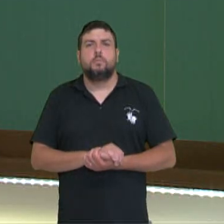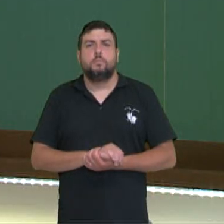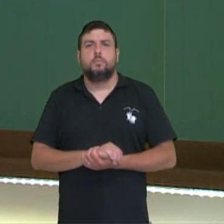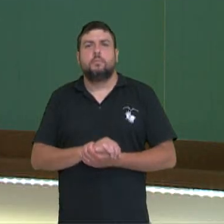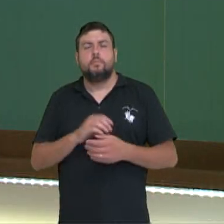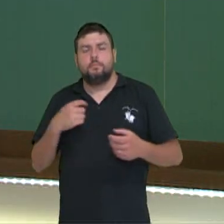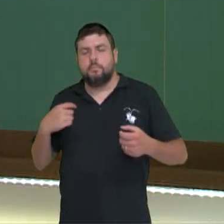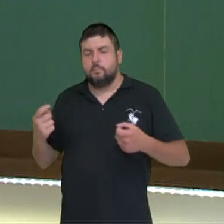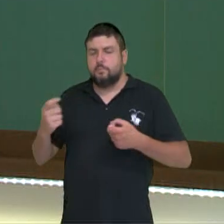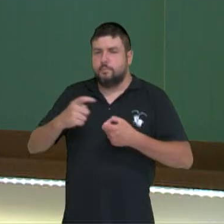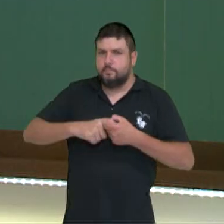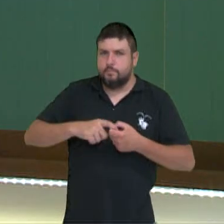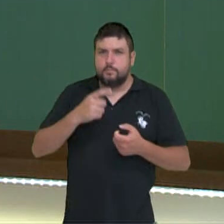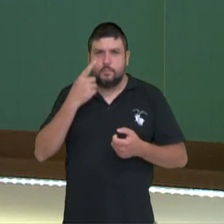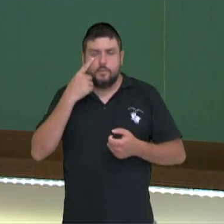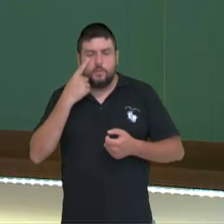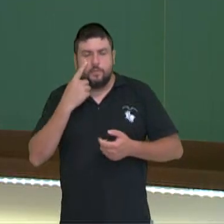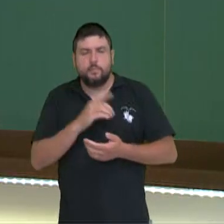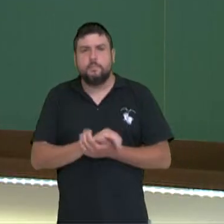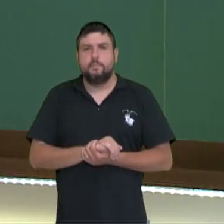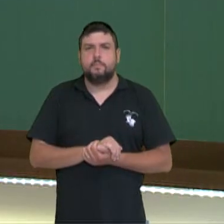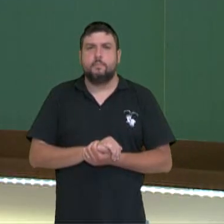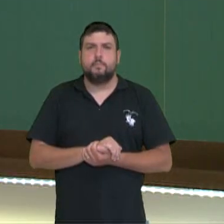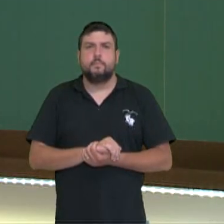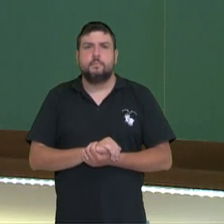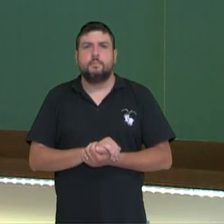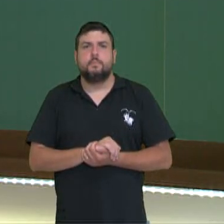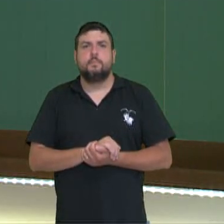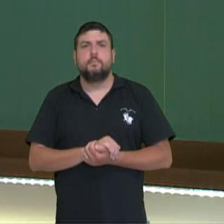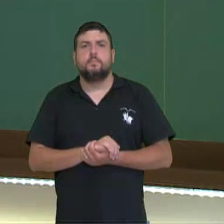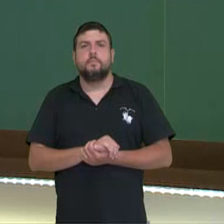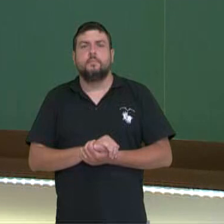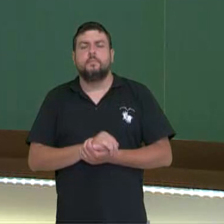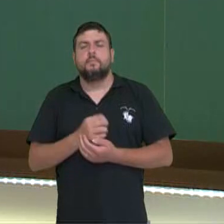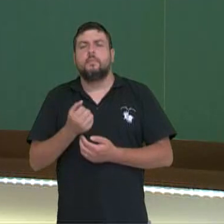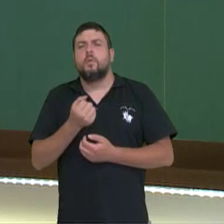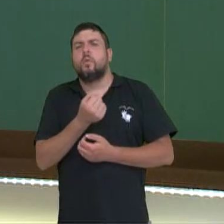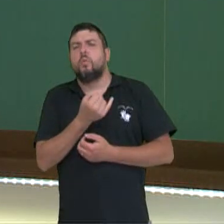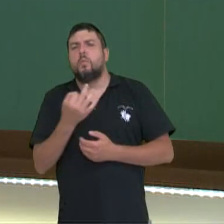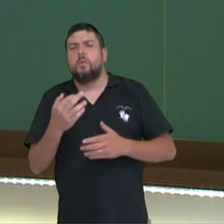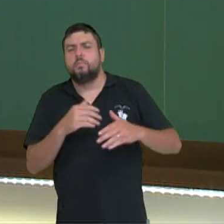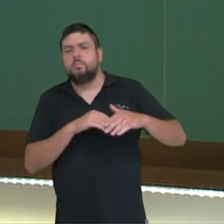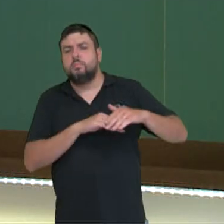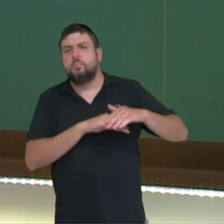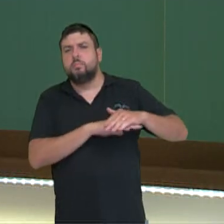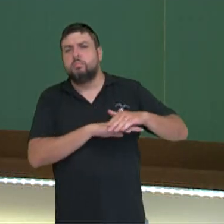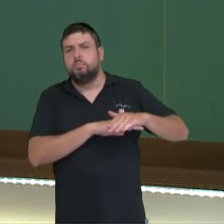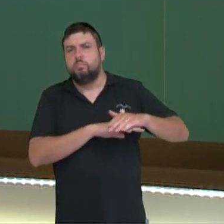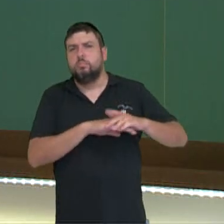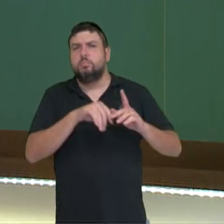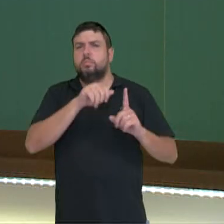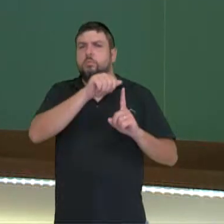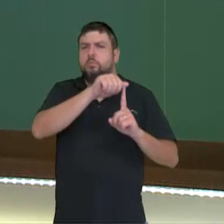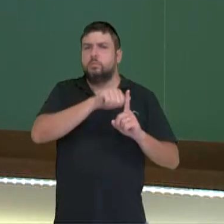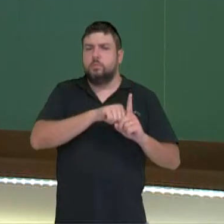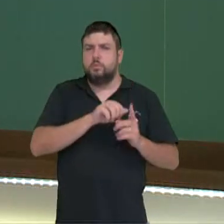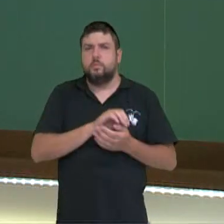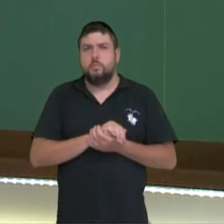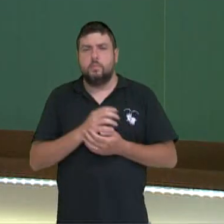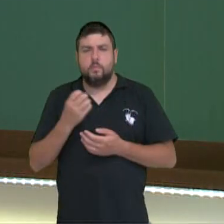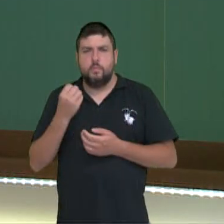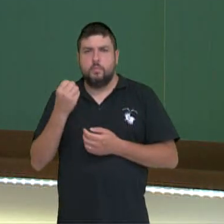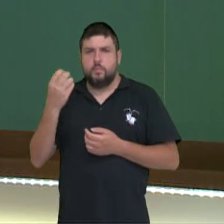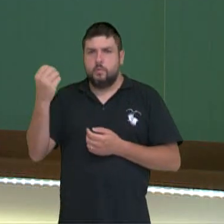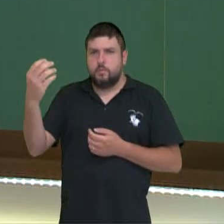Estamos de volta. Vamos dar uma olhadinha aqui então? Quanto que ela deve poupar por mês? Então, recapitulando. A viagem custa